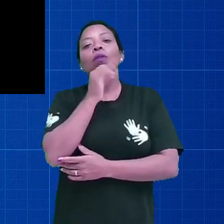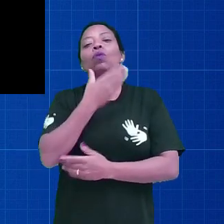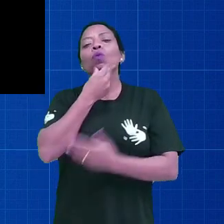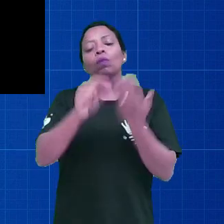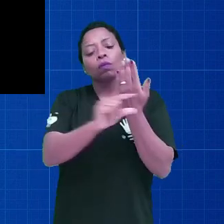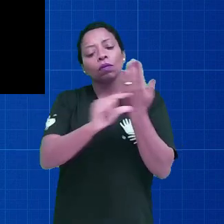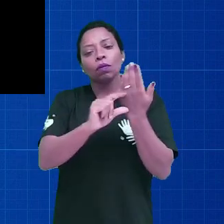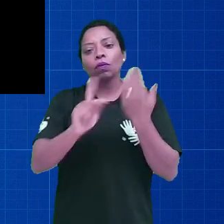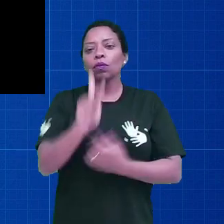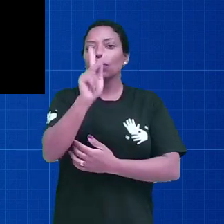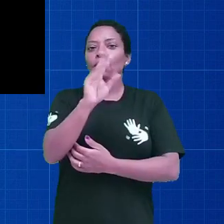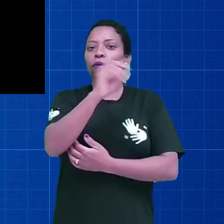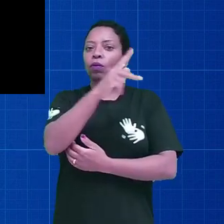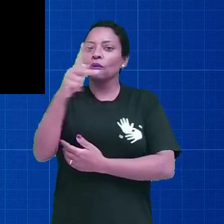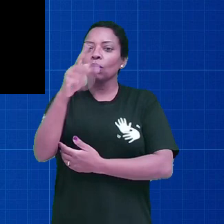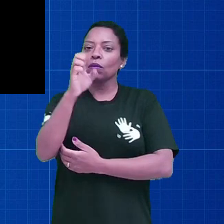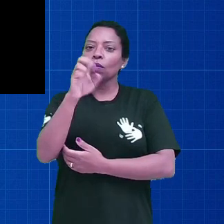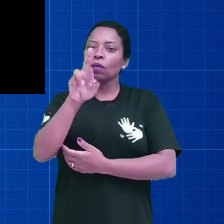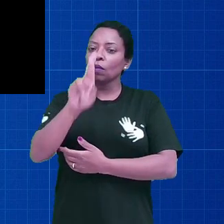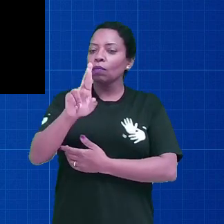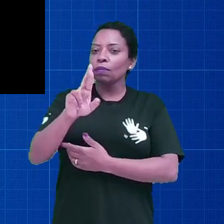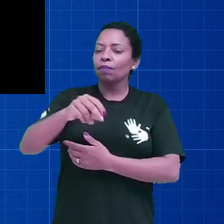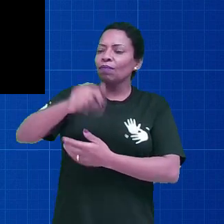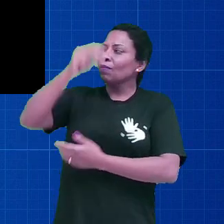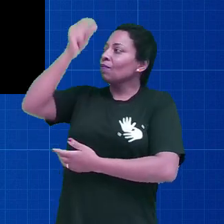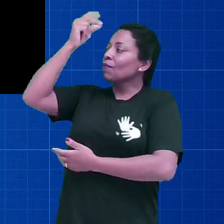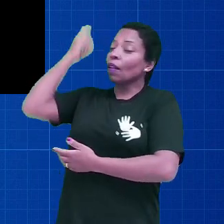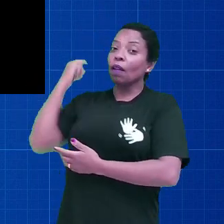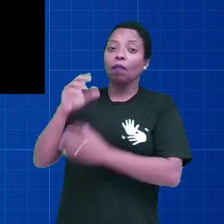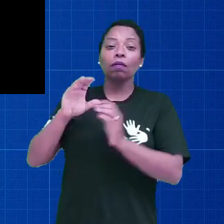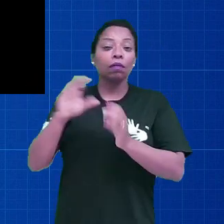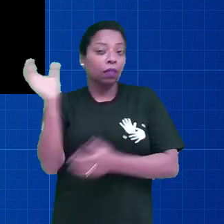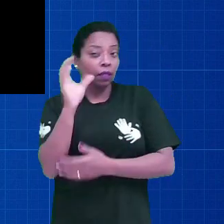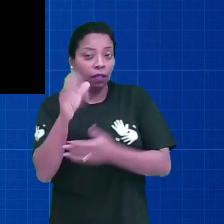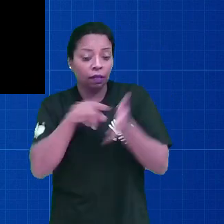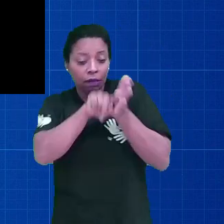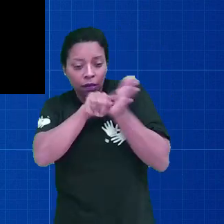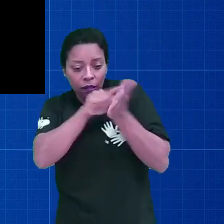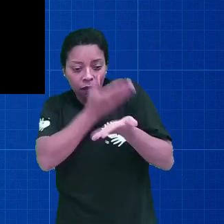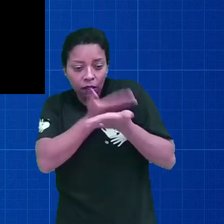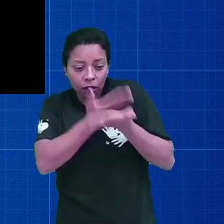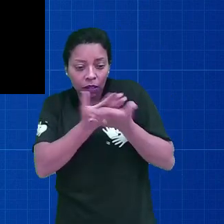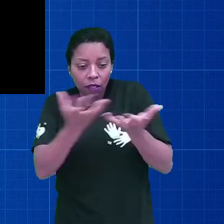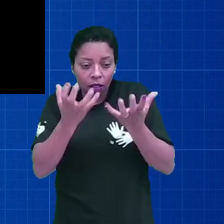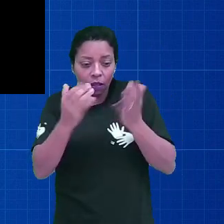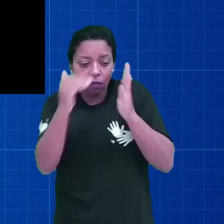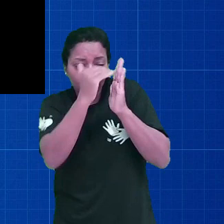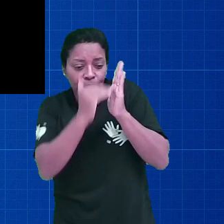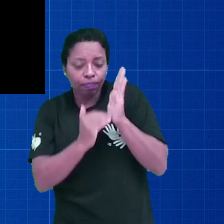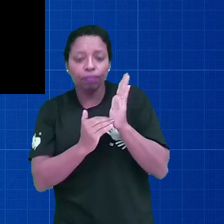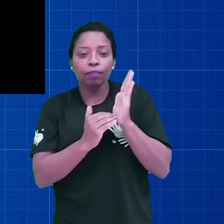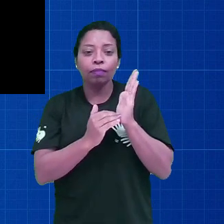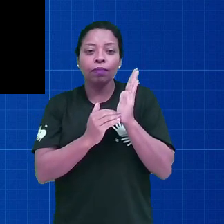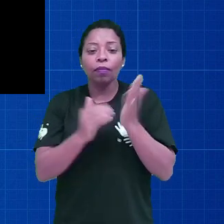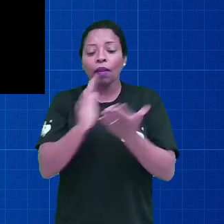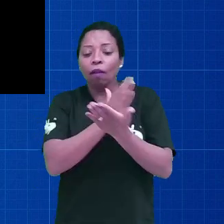no início, quando os cientistas tentaram propor uma classificação climática, eles não conseguiram inicialmente. Por quê?